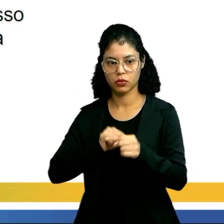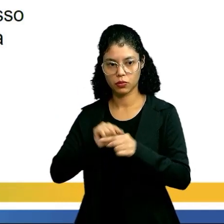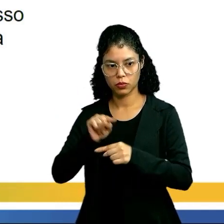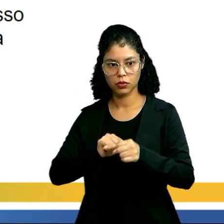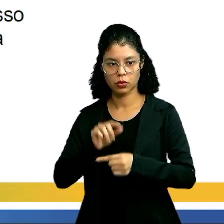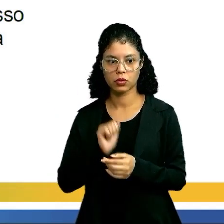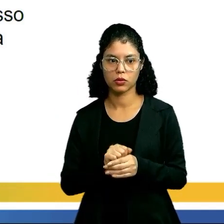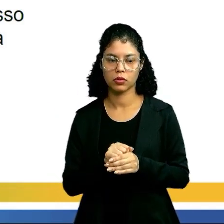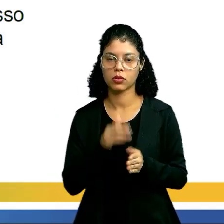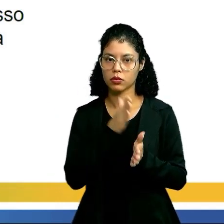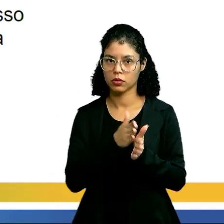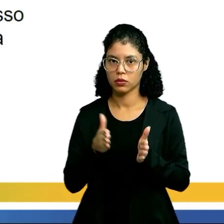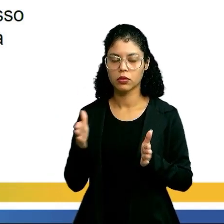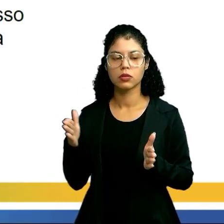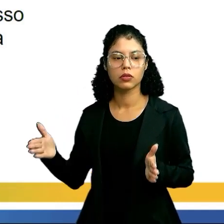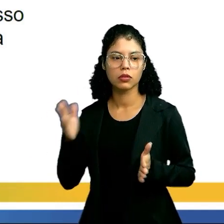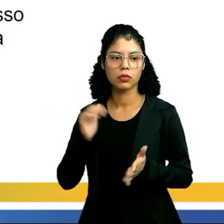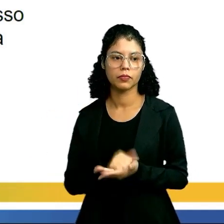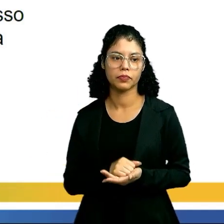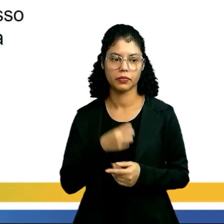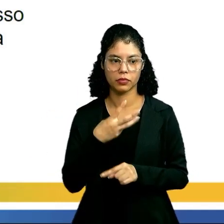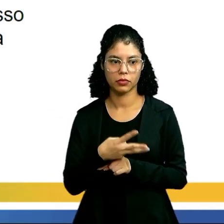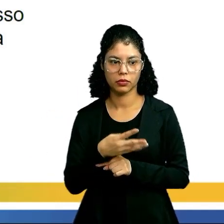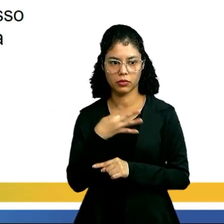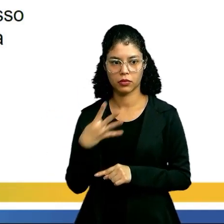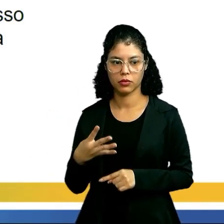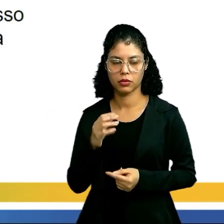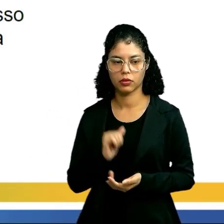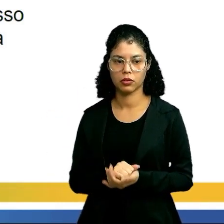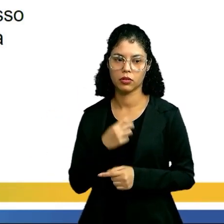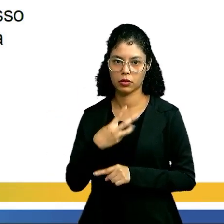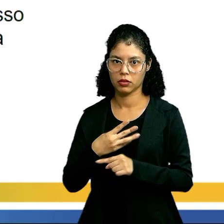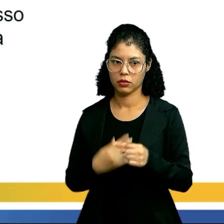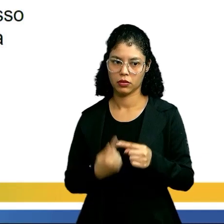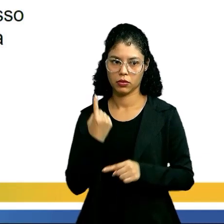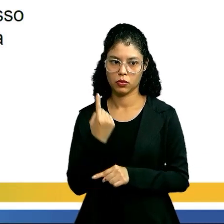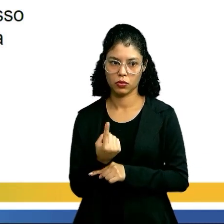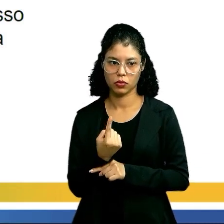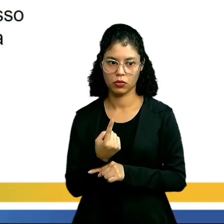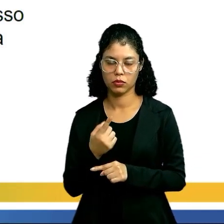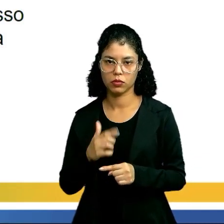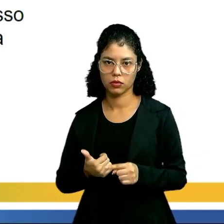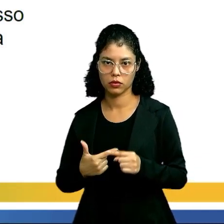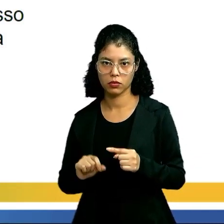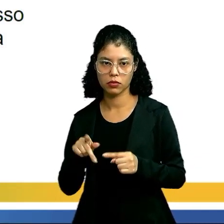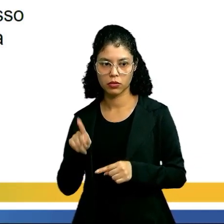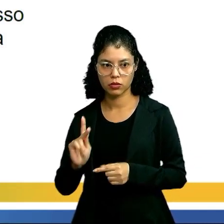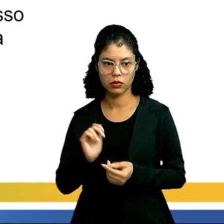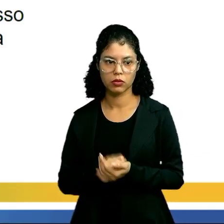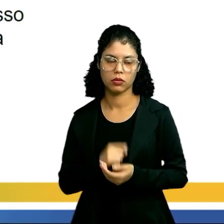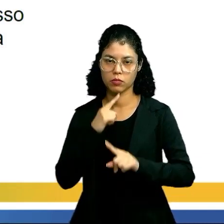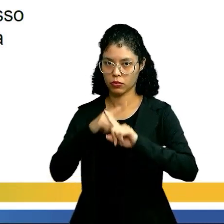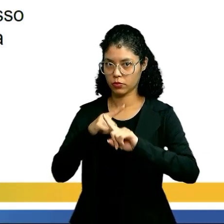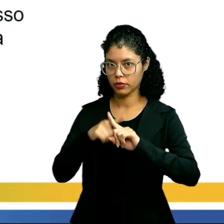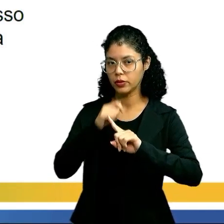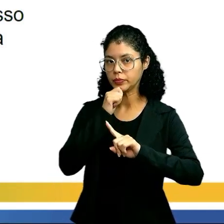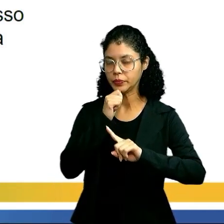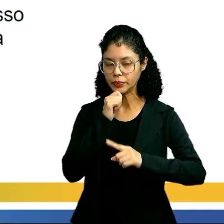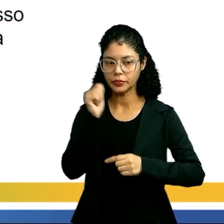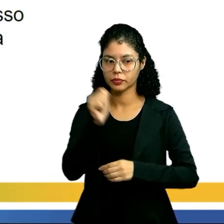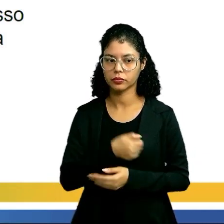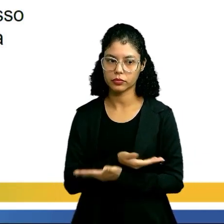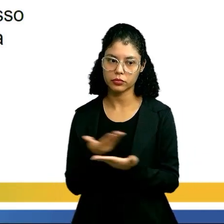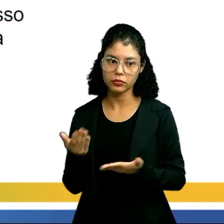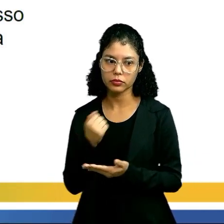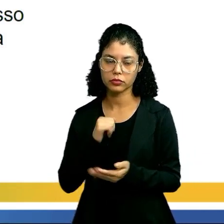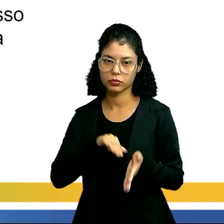eu vou simplificar, tá? Vai ficar 3 quartos igual a 1 sobre E elevado a 20K. Aqui está multiplicando, pessoal. Então